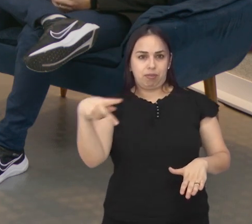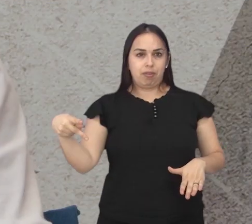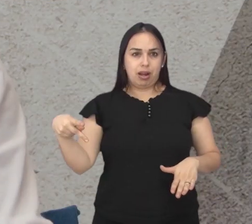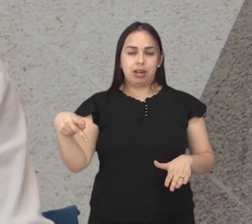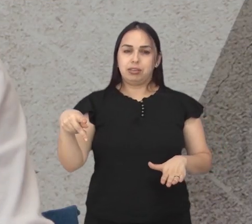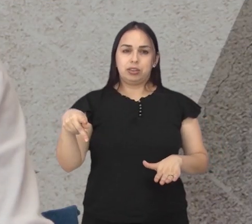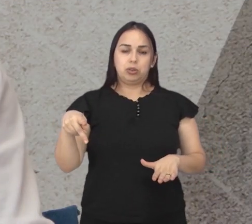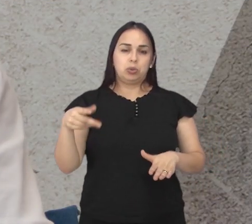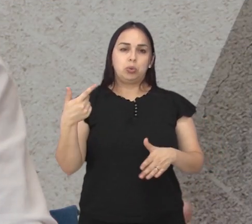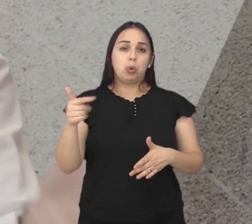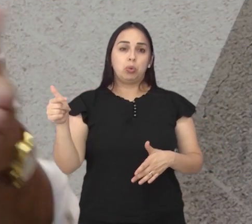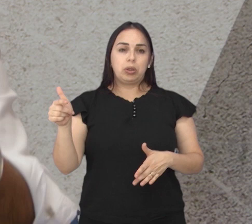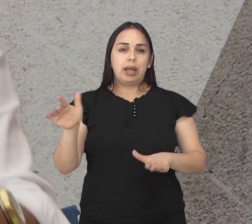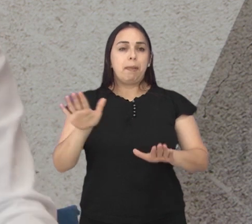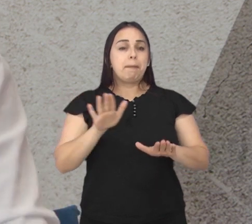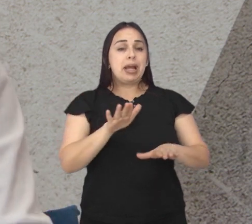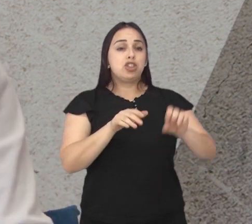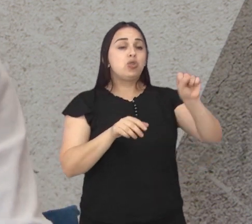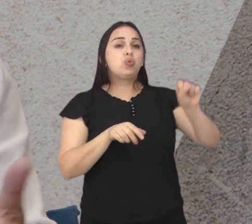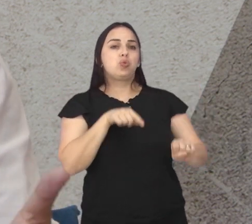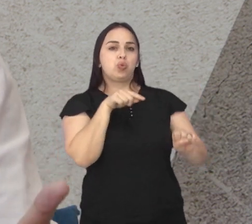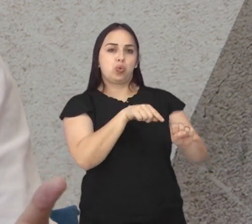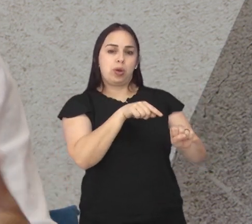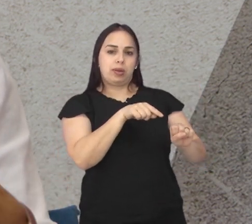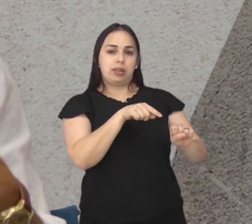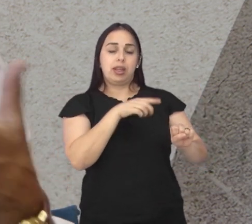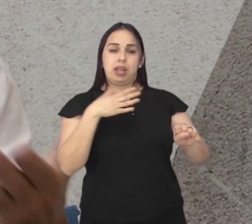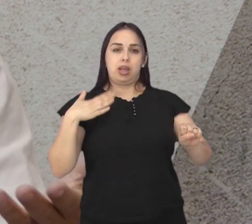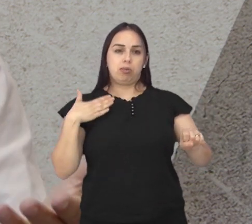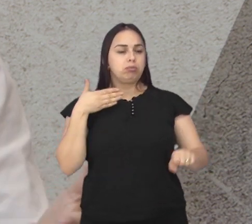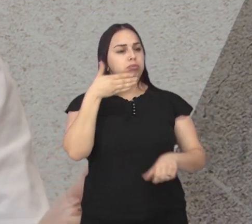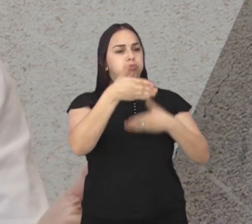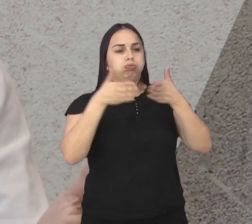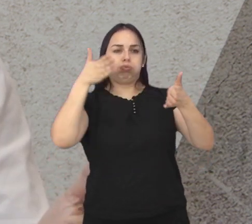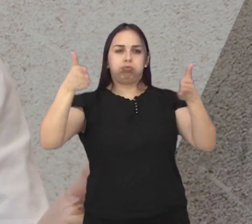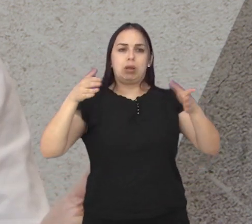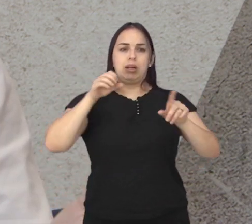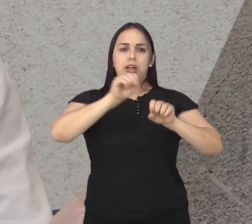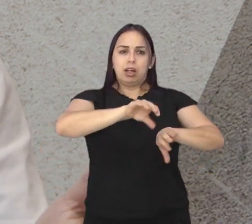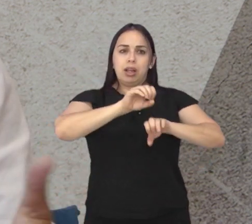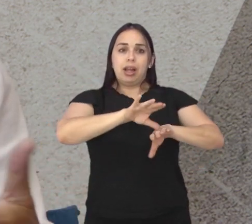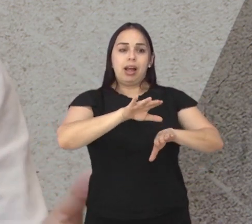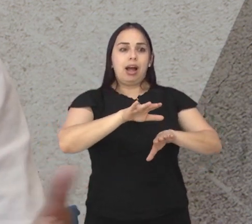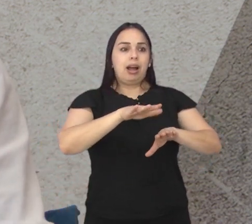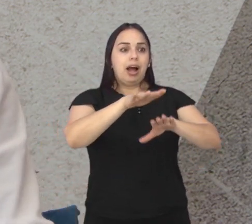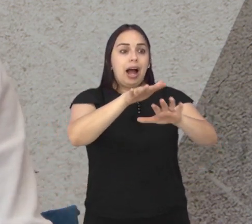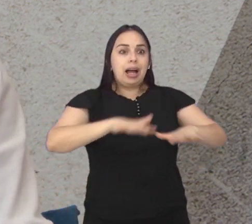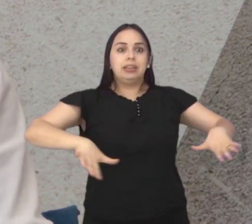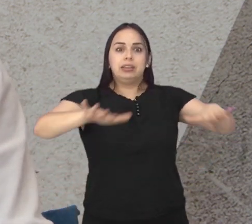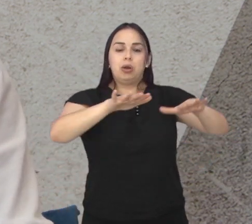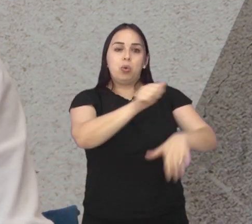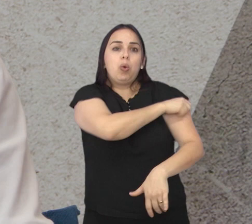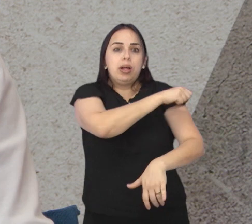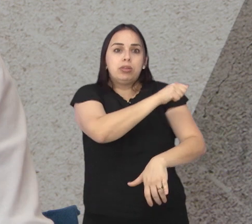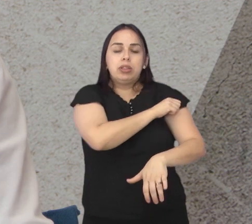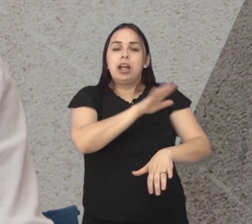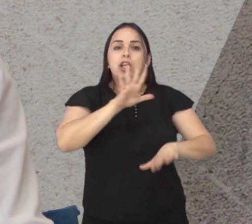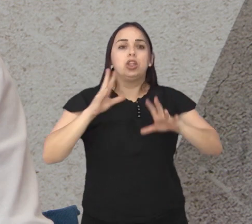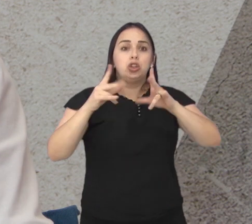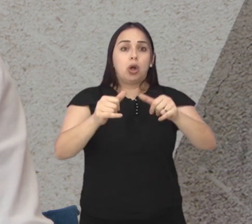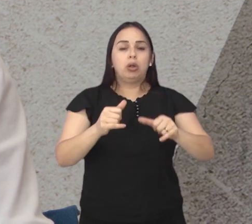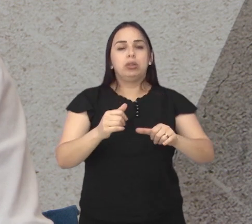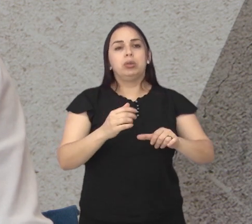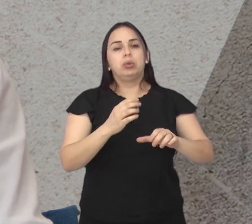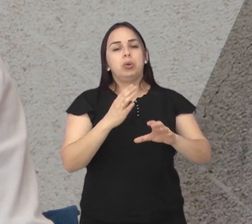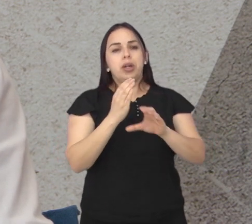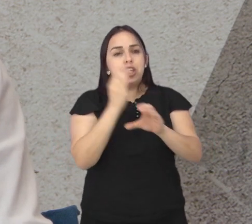região e no norte, mas quando você vai mais para o sul, eu ministro cursos hoje e às vezes a sala inteira é de engenheiros, né? Então é